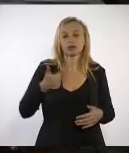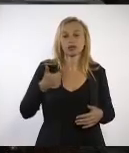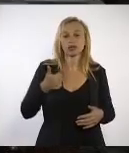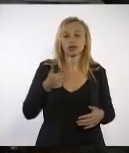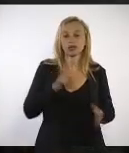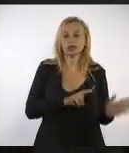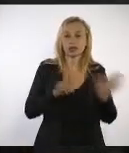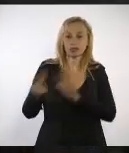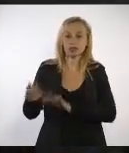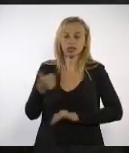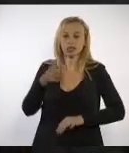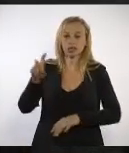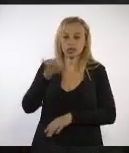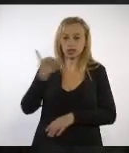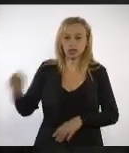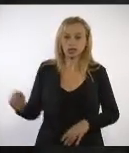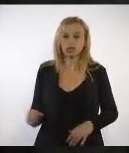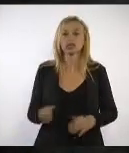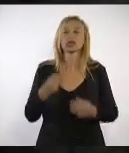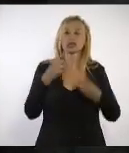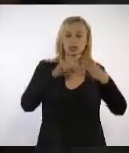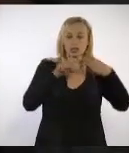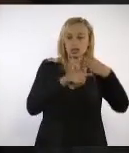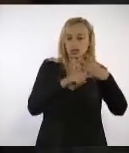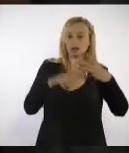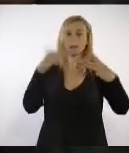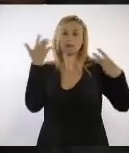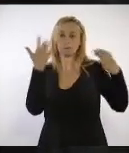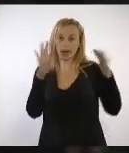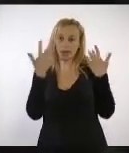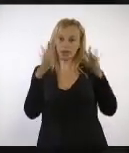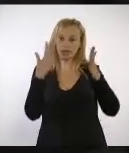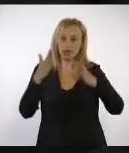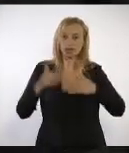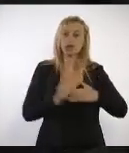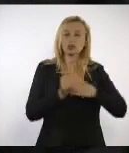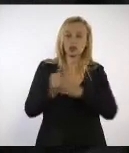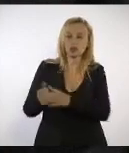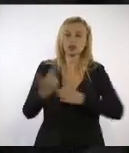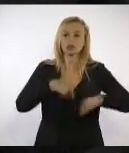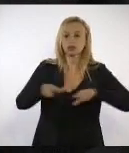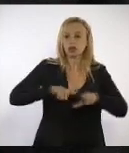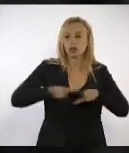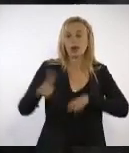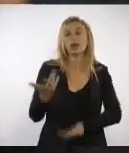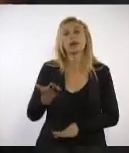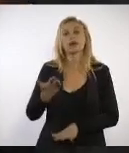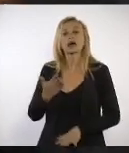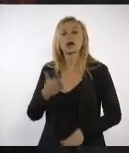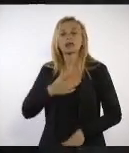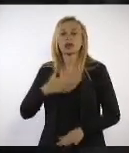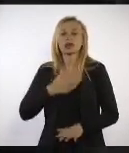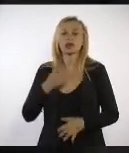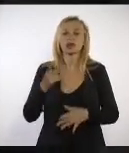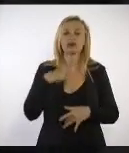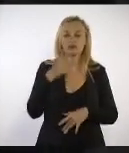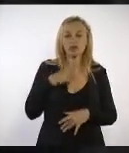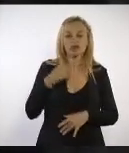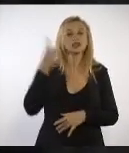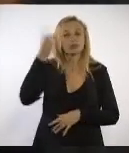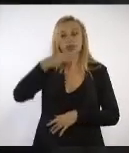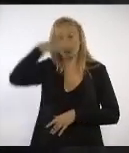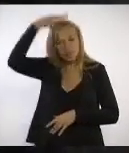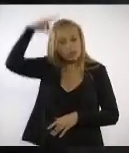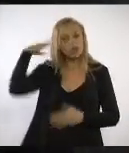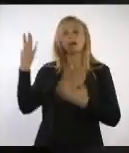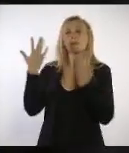Não, três questões. Primeiro, parabenizar Vossa Excelência pela condução, também fazendo minhas as palavras do deputado Márcio Pacheco, parabenizá-lo